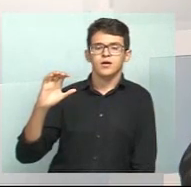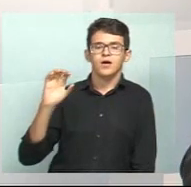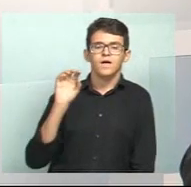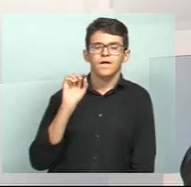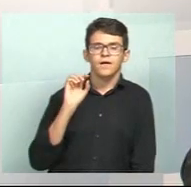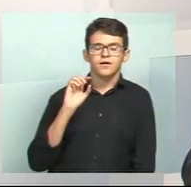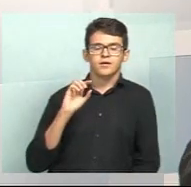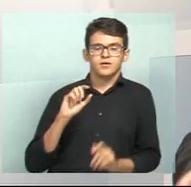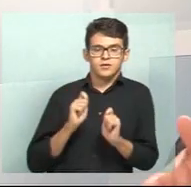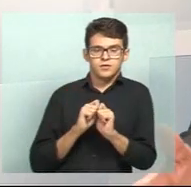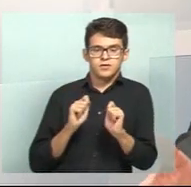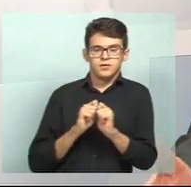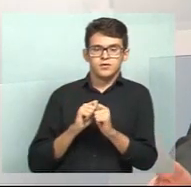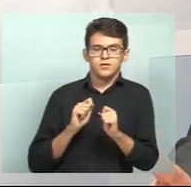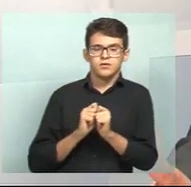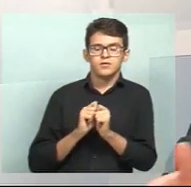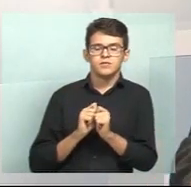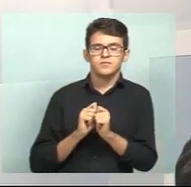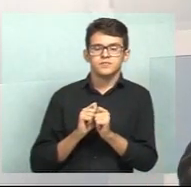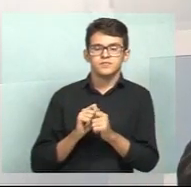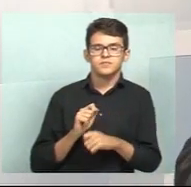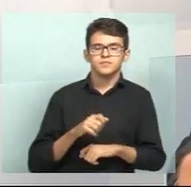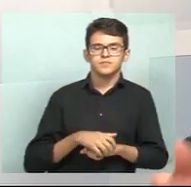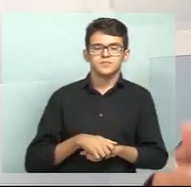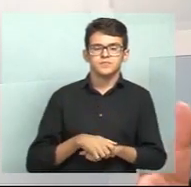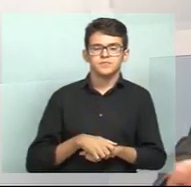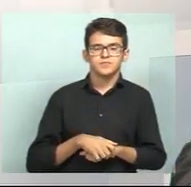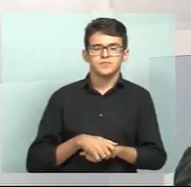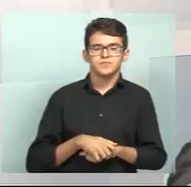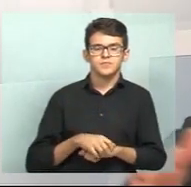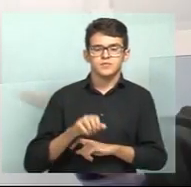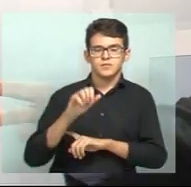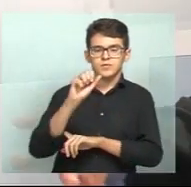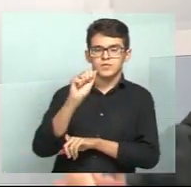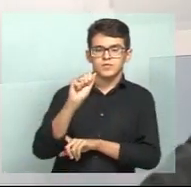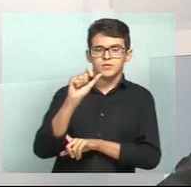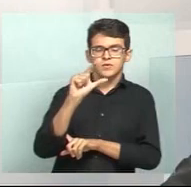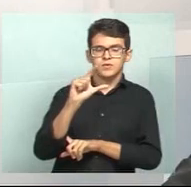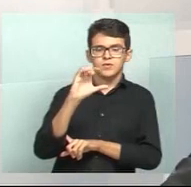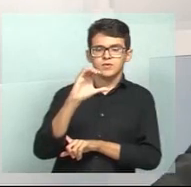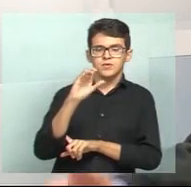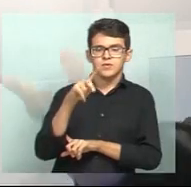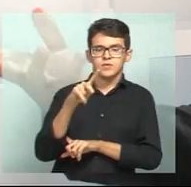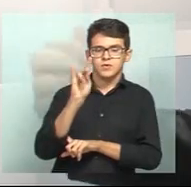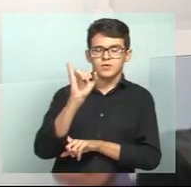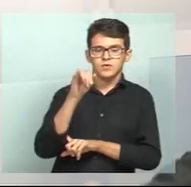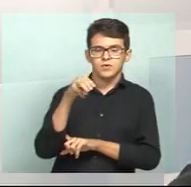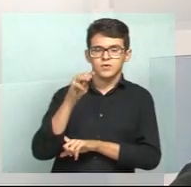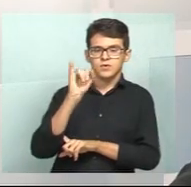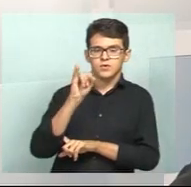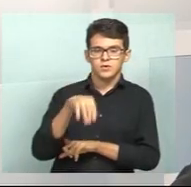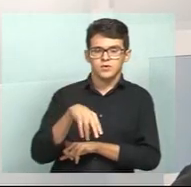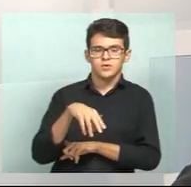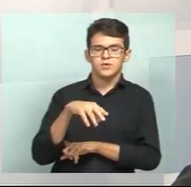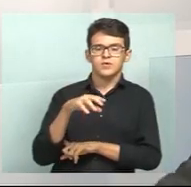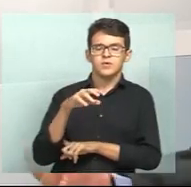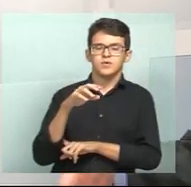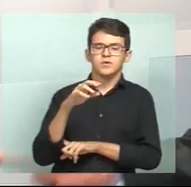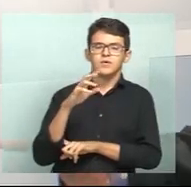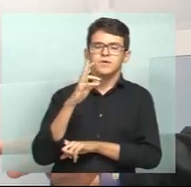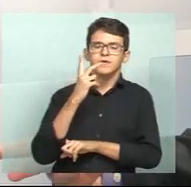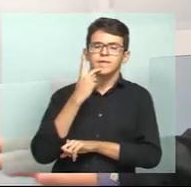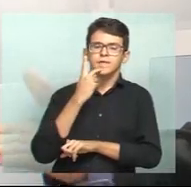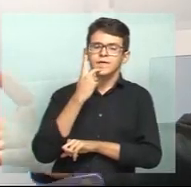à possibilidade do seu candidato, do seu partido, Geraldo Alckmin, crescer, ele olhou e disse: Luciano Huck está no páreo,